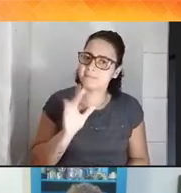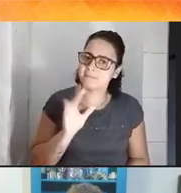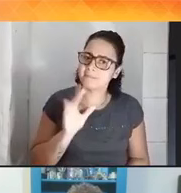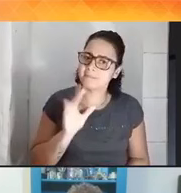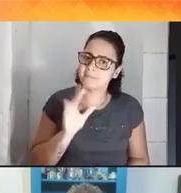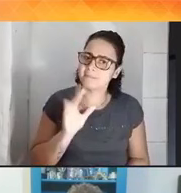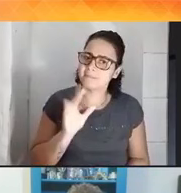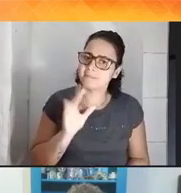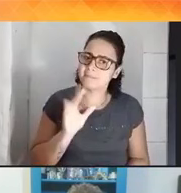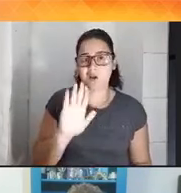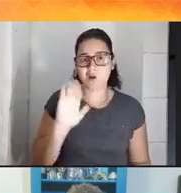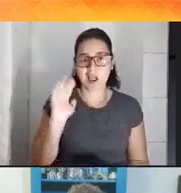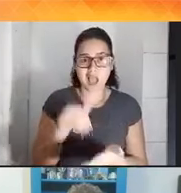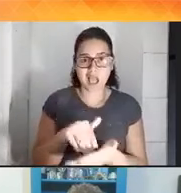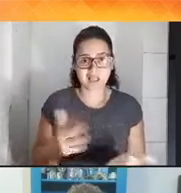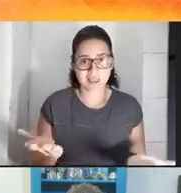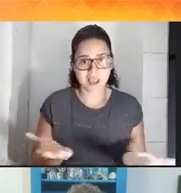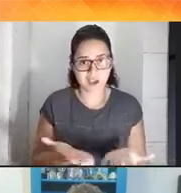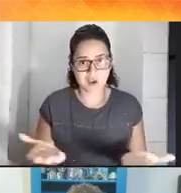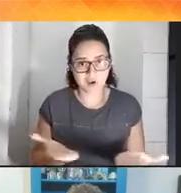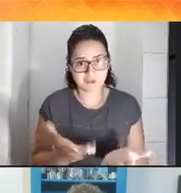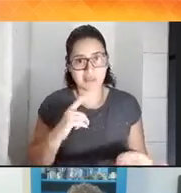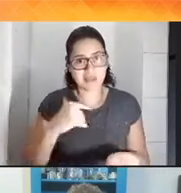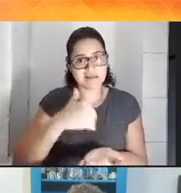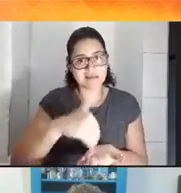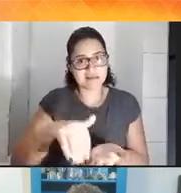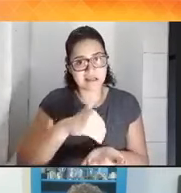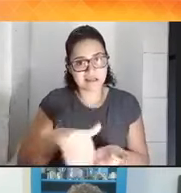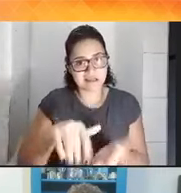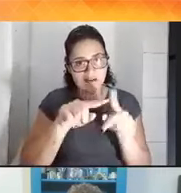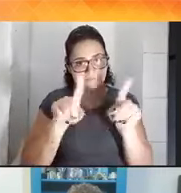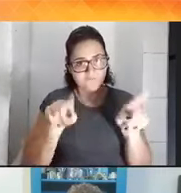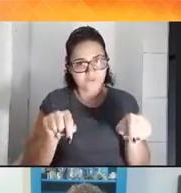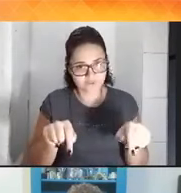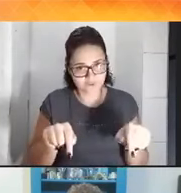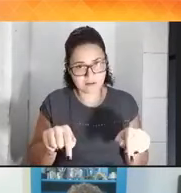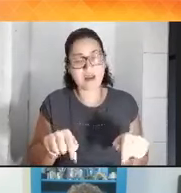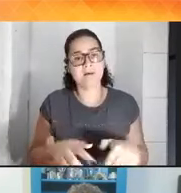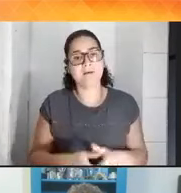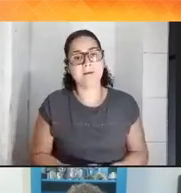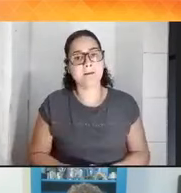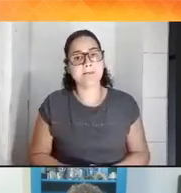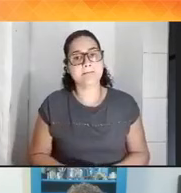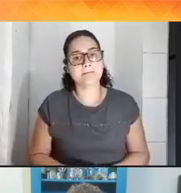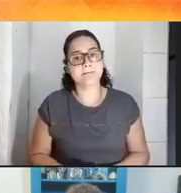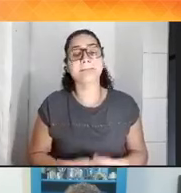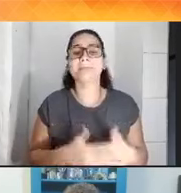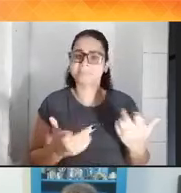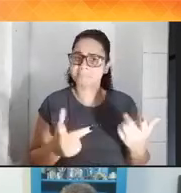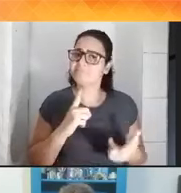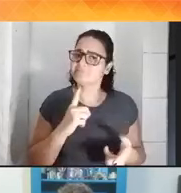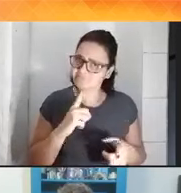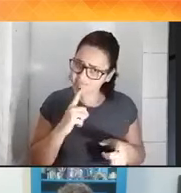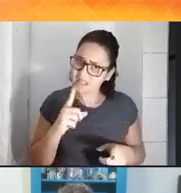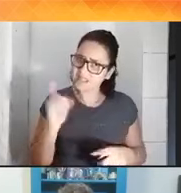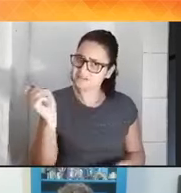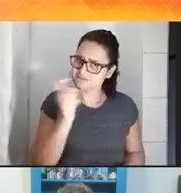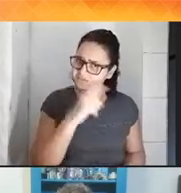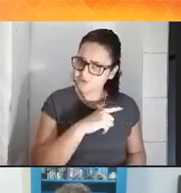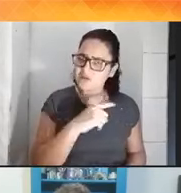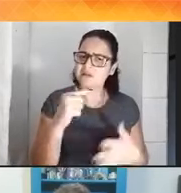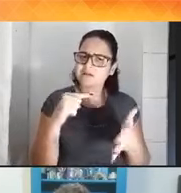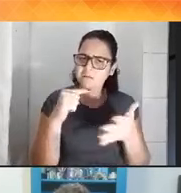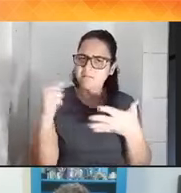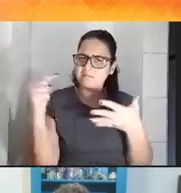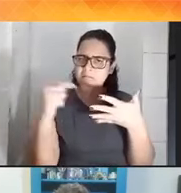que a gente tem uma secretaria de funcionários. Ainda que a gente tenha várias dificuldades, os estados